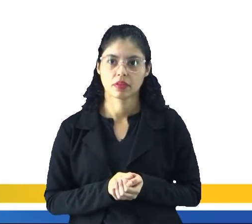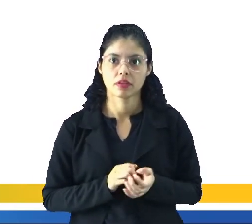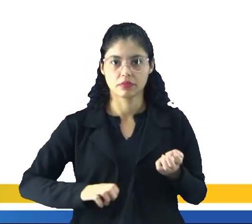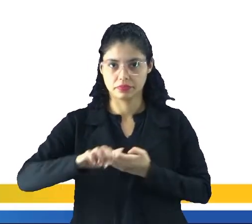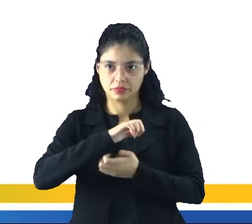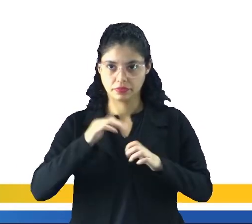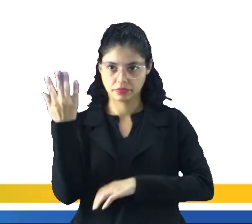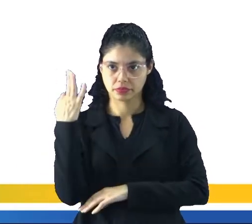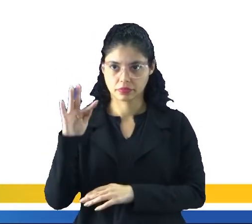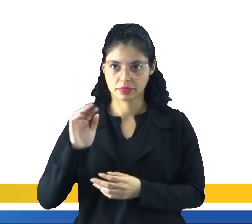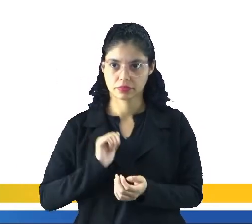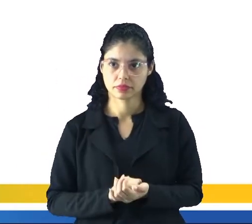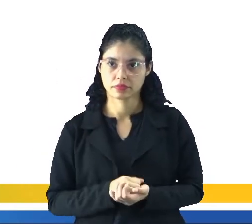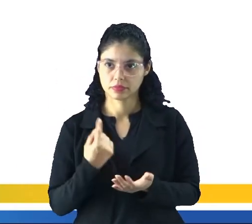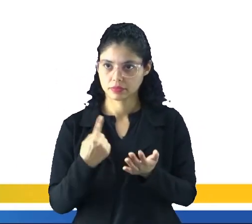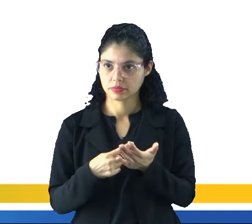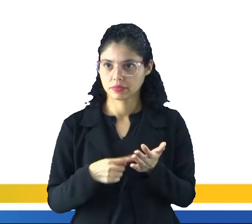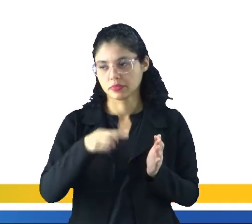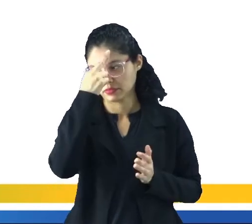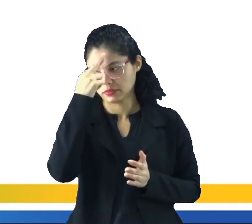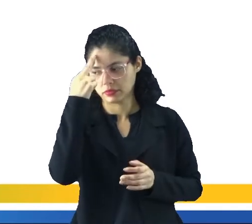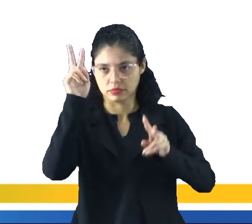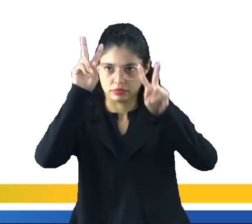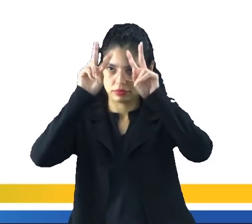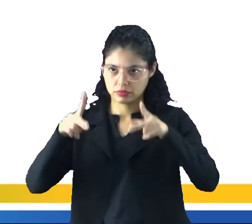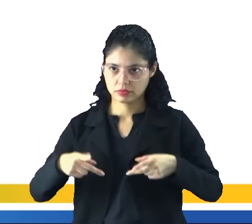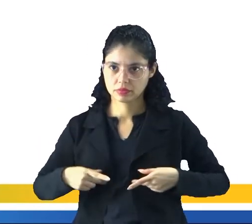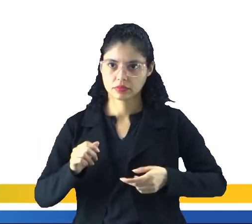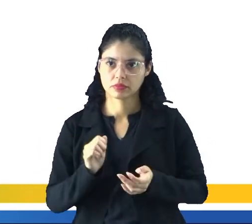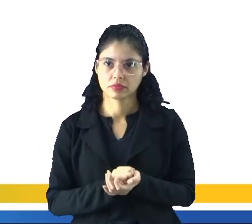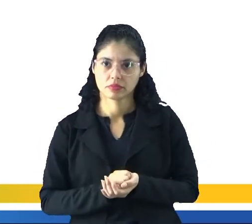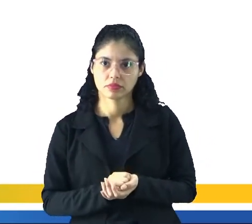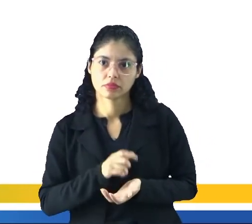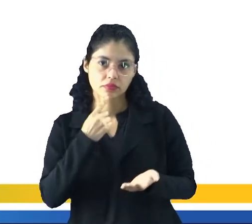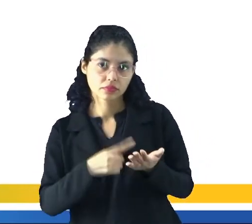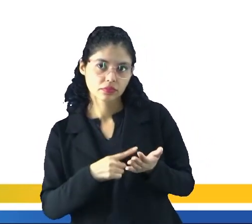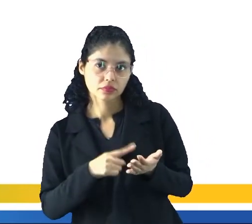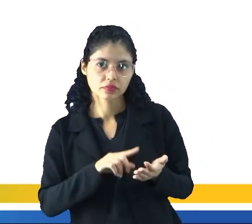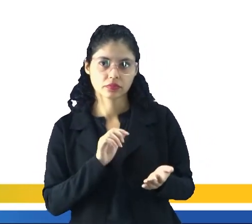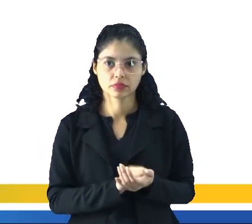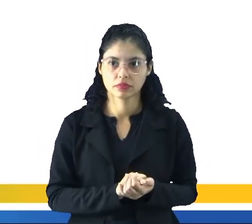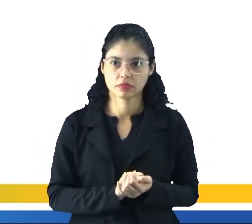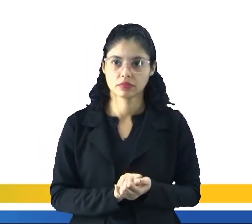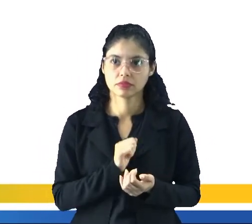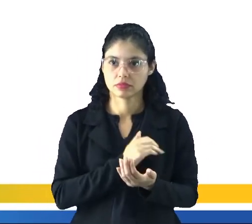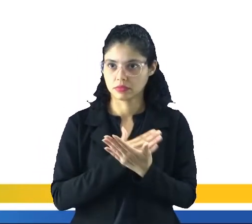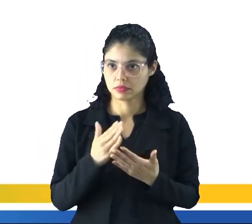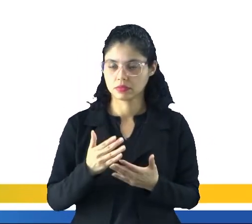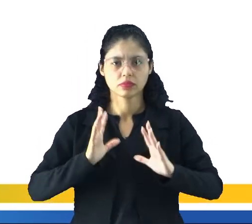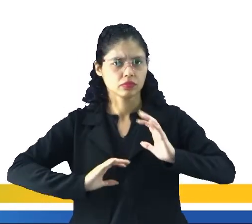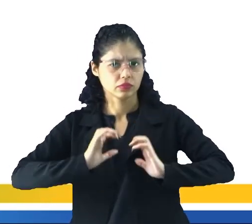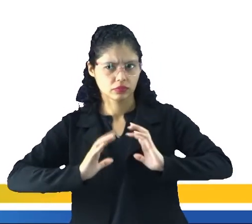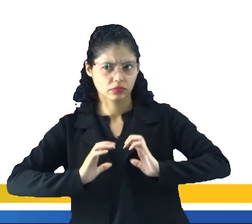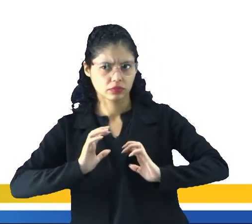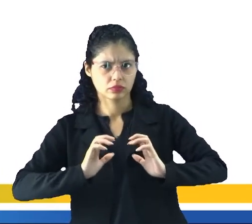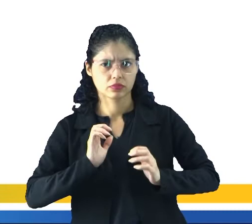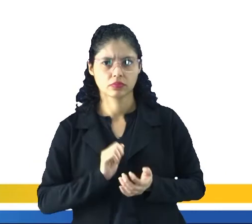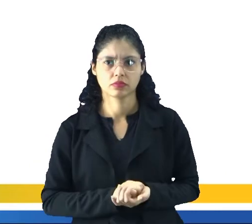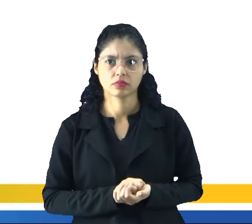A Revolução Francesa foi um marco na história da humanidade e considerava-se o estopim que iniciou